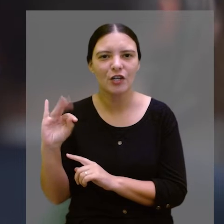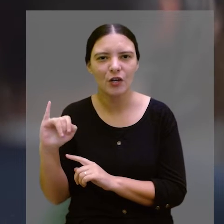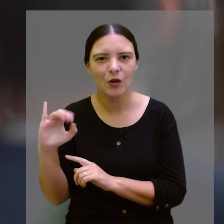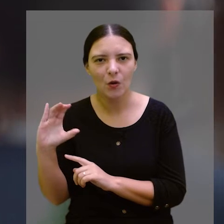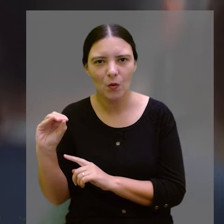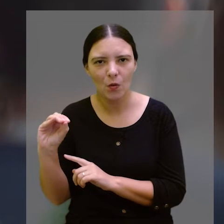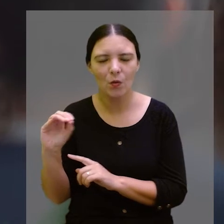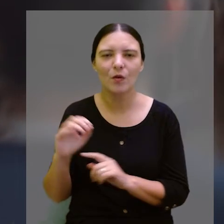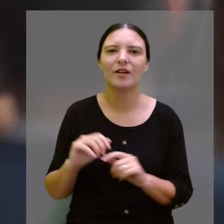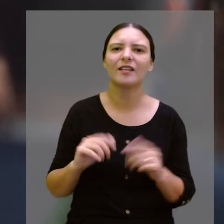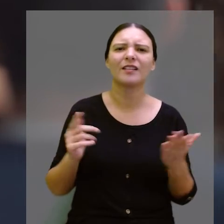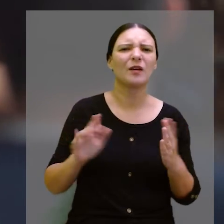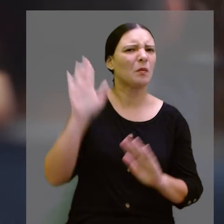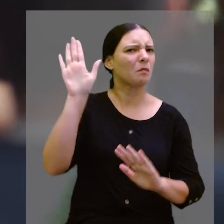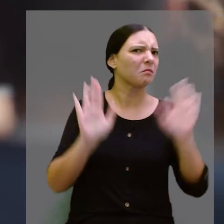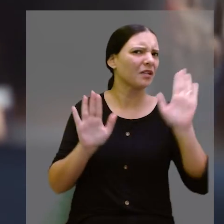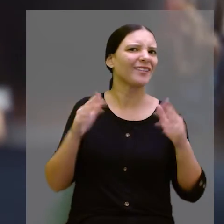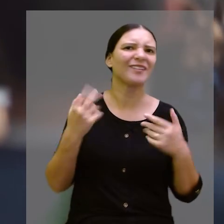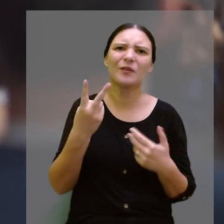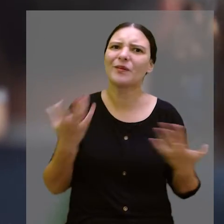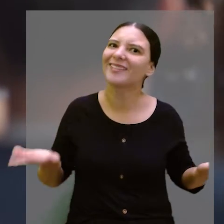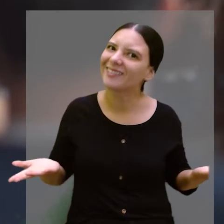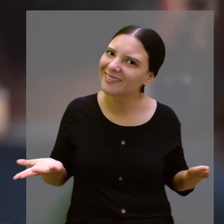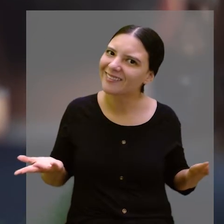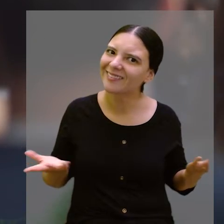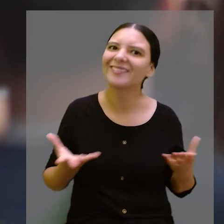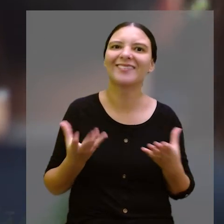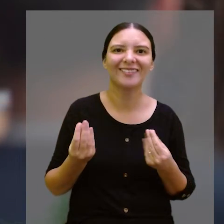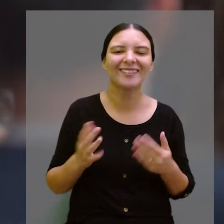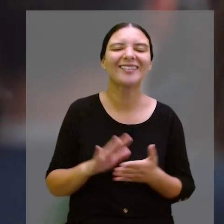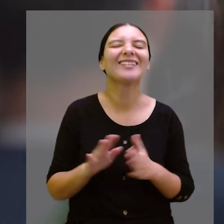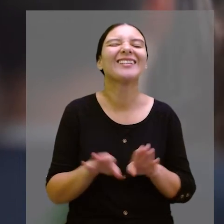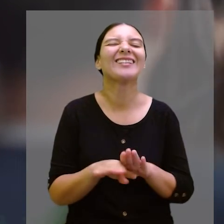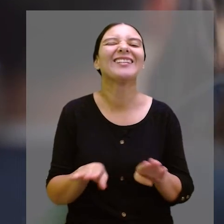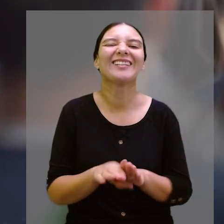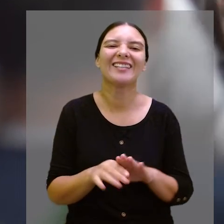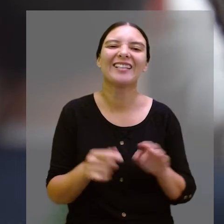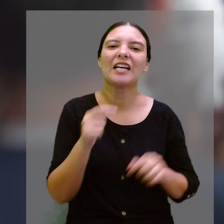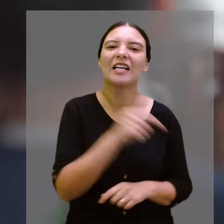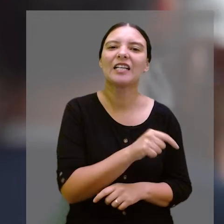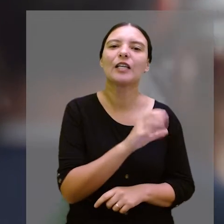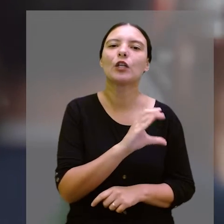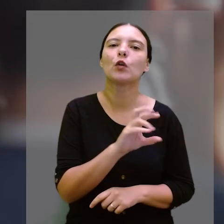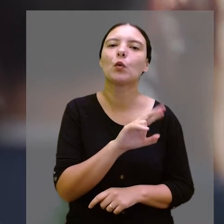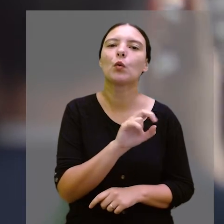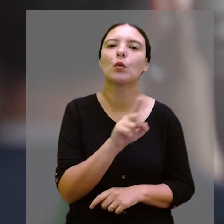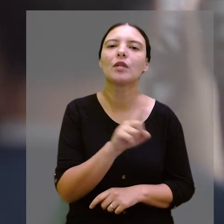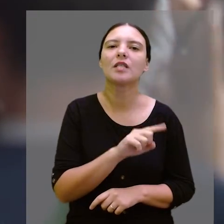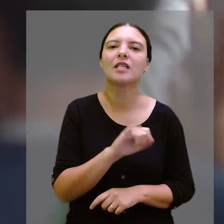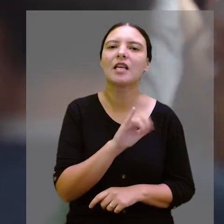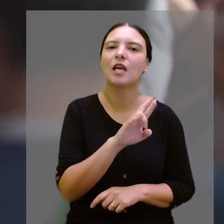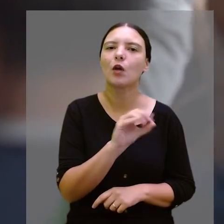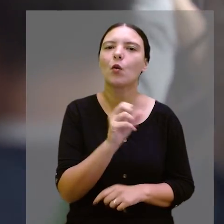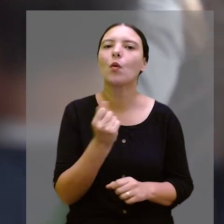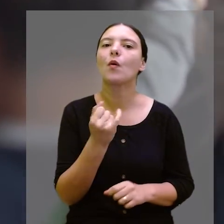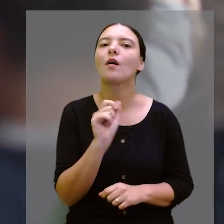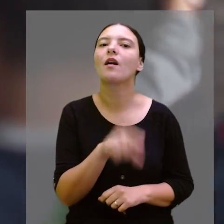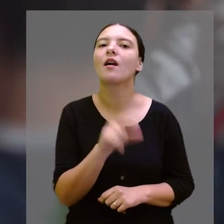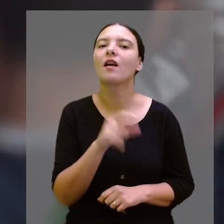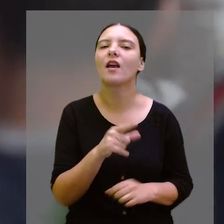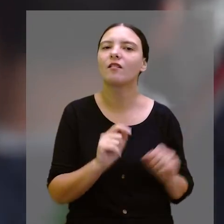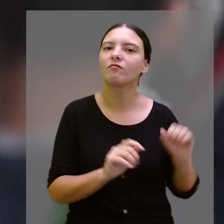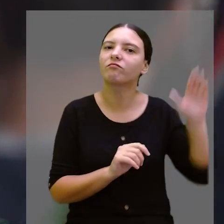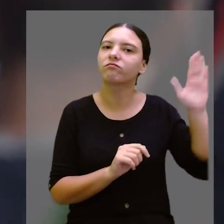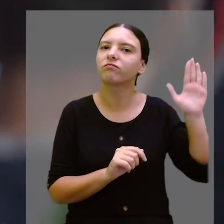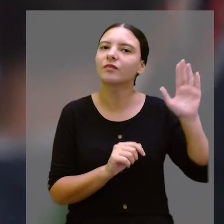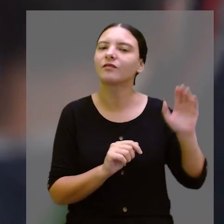Teve gente que levantou 2 mãos, impressionante. Muito atlético. Quem é cruzeiro? Agora o cruzeiro aumentou. Acho